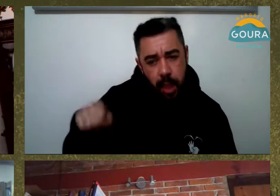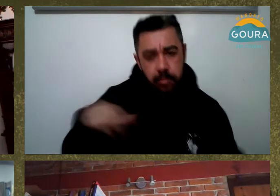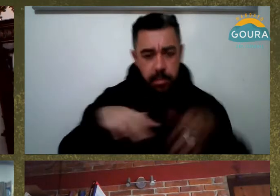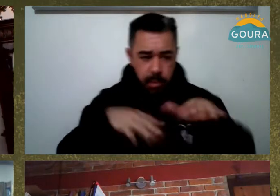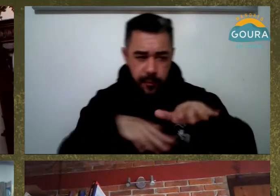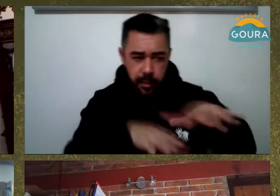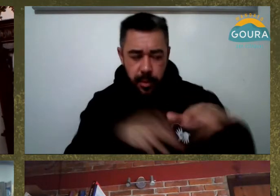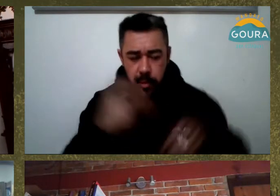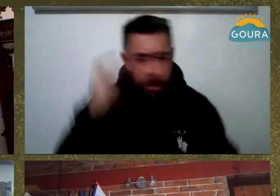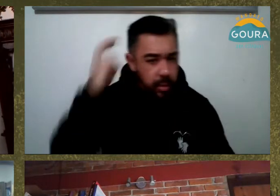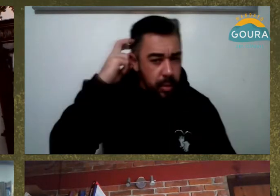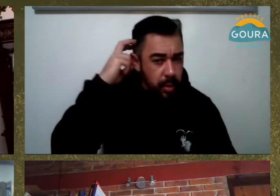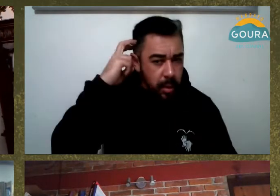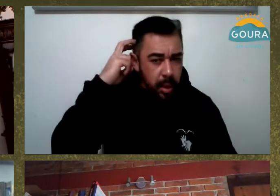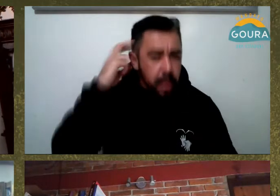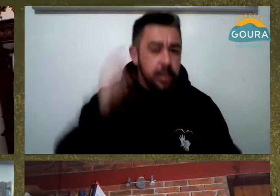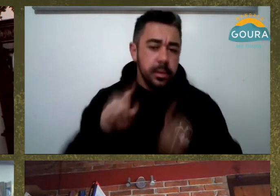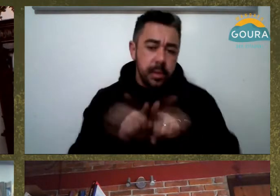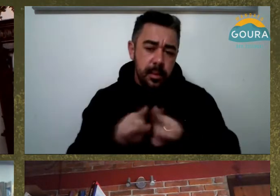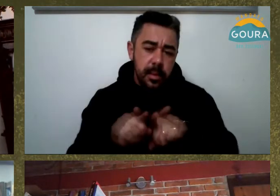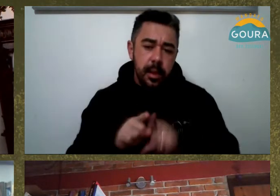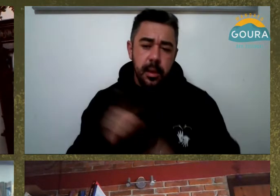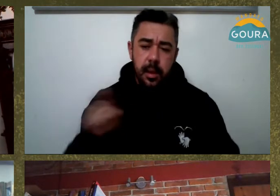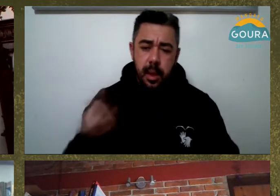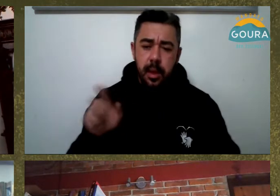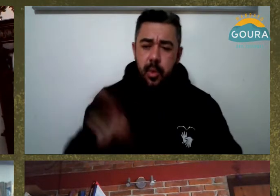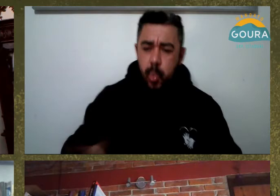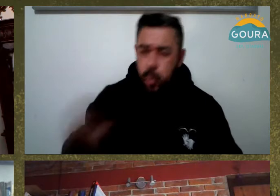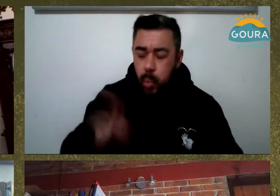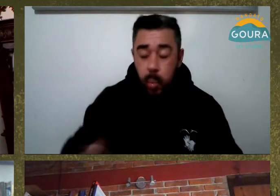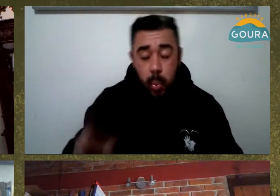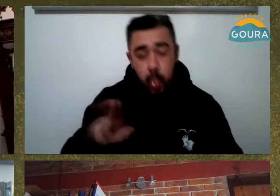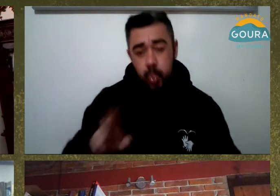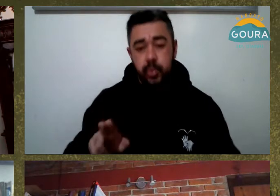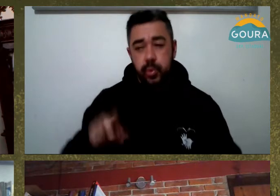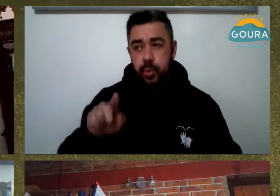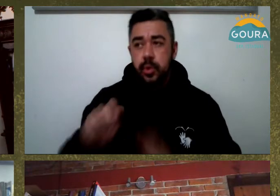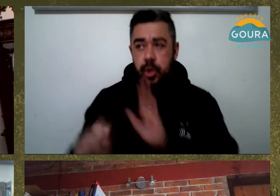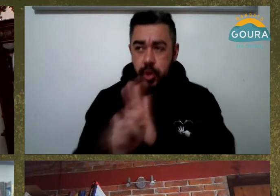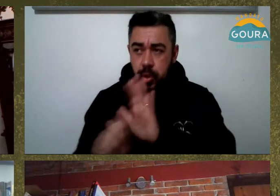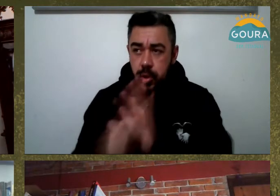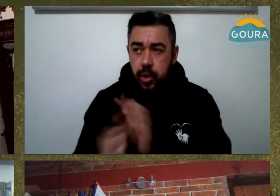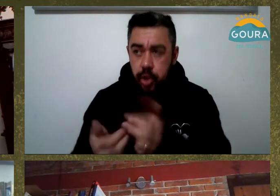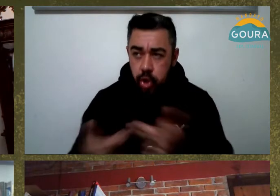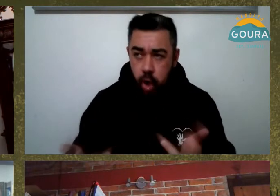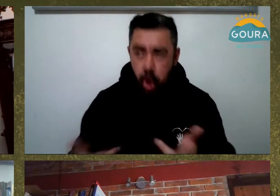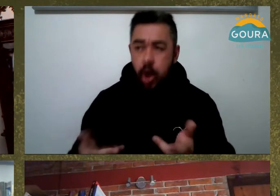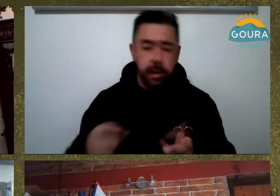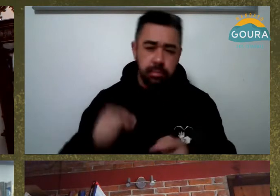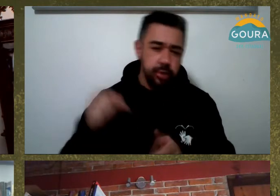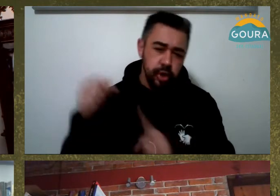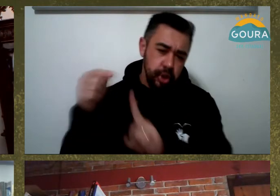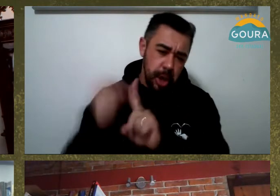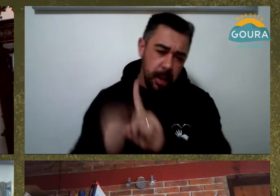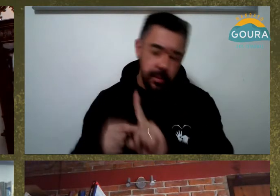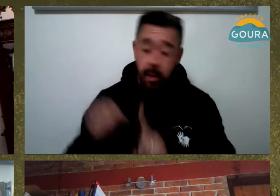como fosse a utilização de algumas substâncias, era completamente vilipendiado